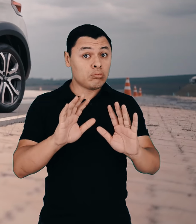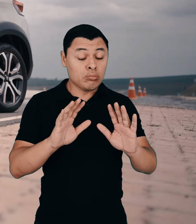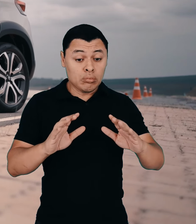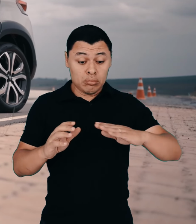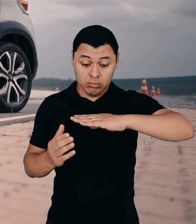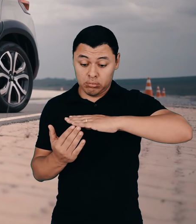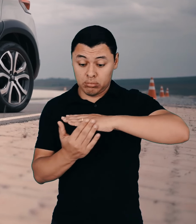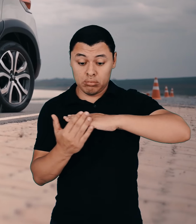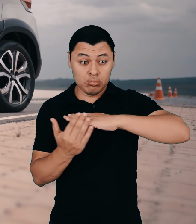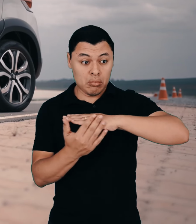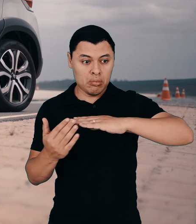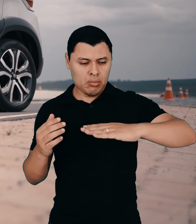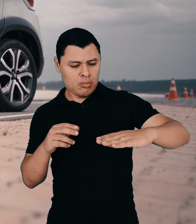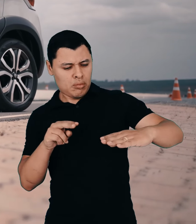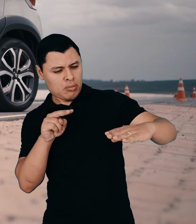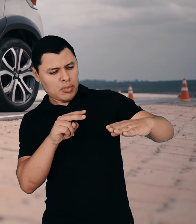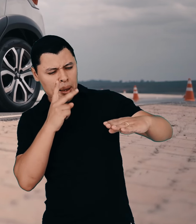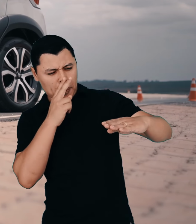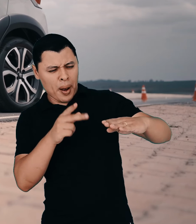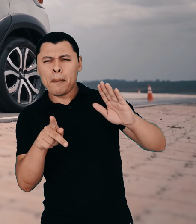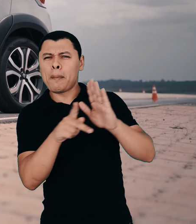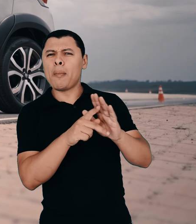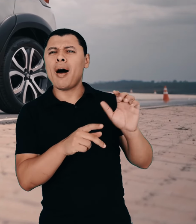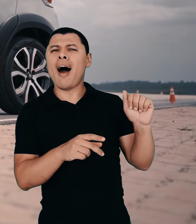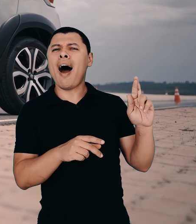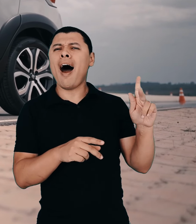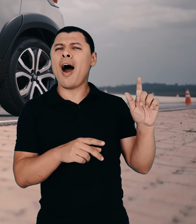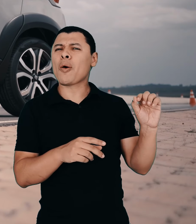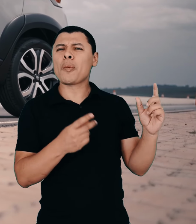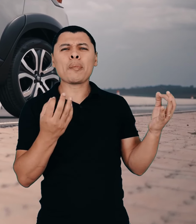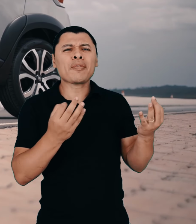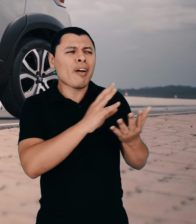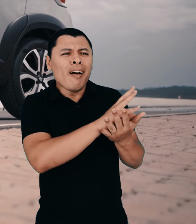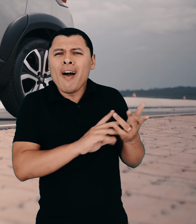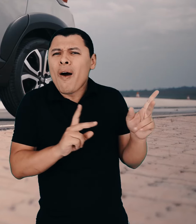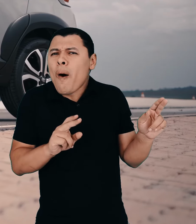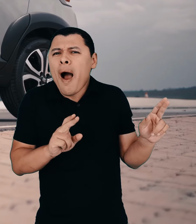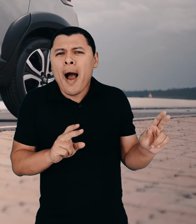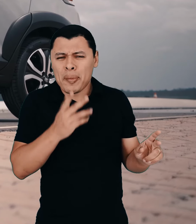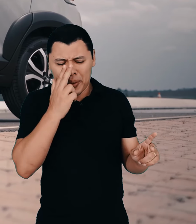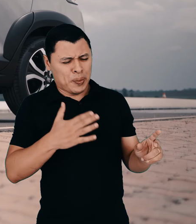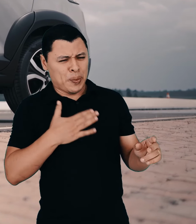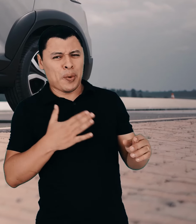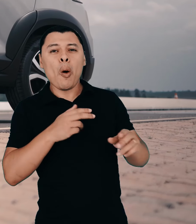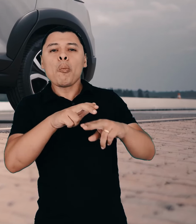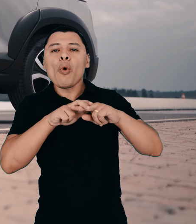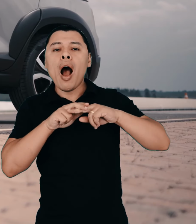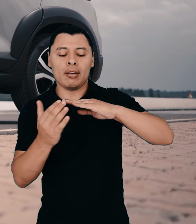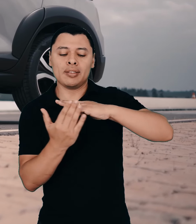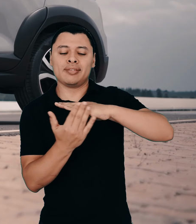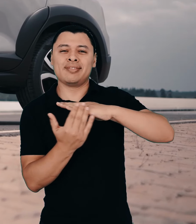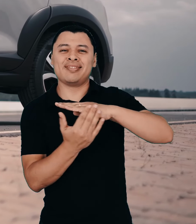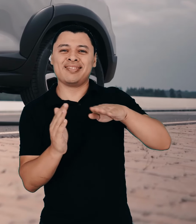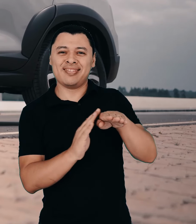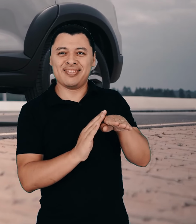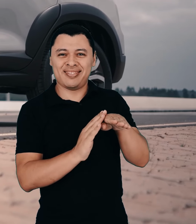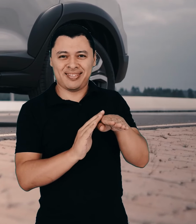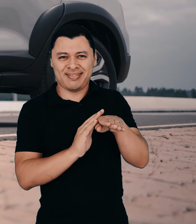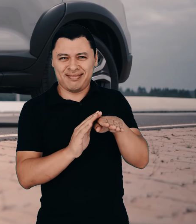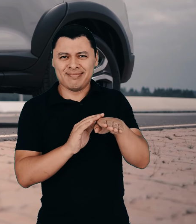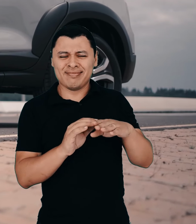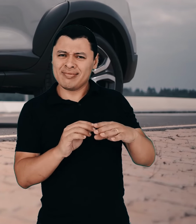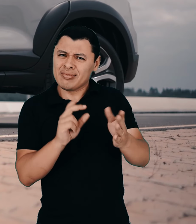é justamente isso que causa aquela sensação de argão, né? De parecer que é exatamente o mesmo carro, a mesma plataforma, apenas maquiado, e não tem como não ver o Argo